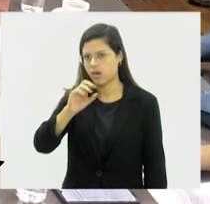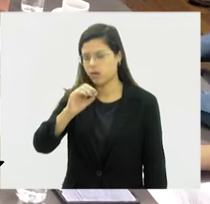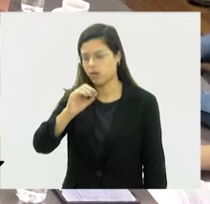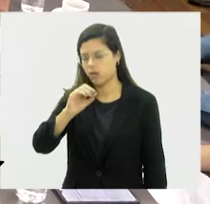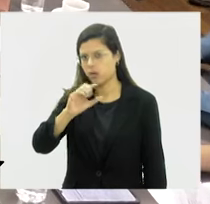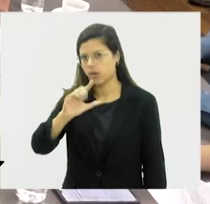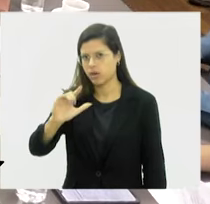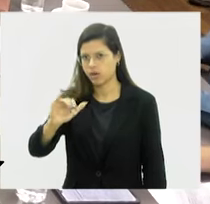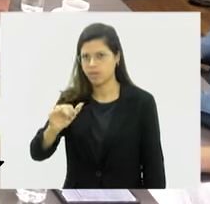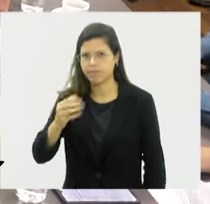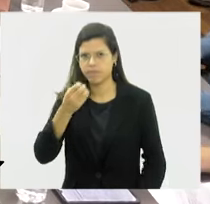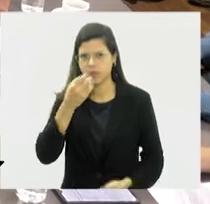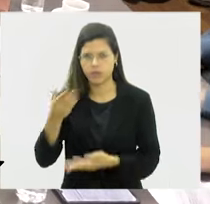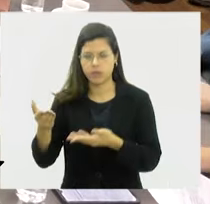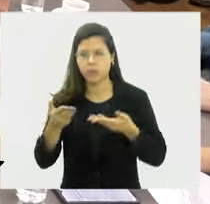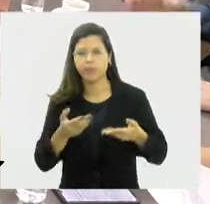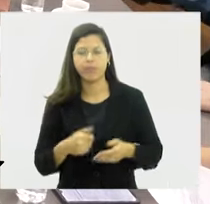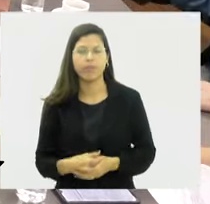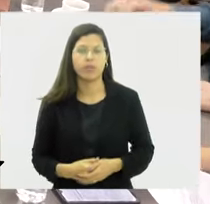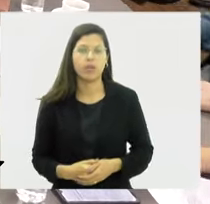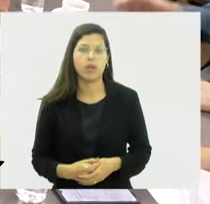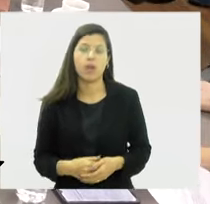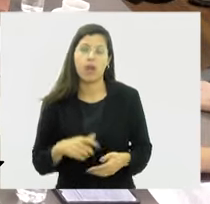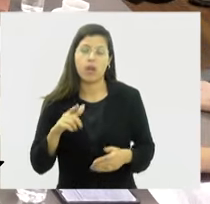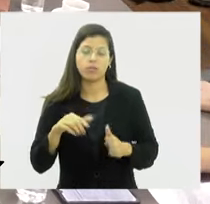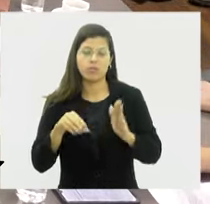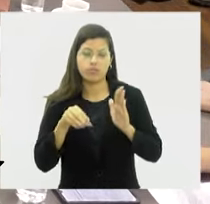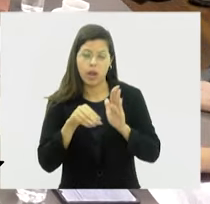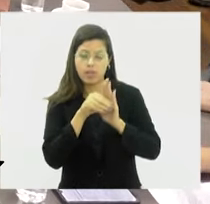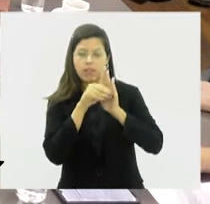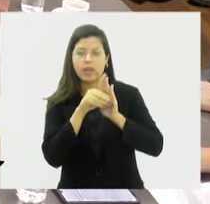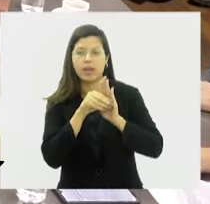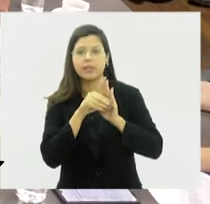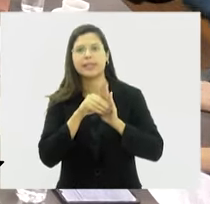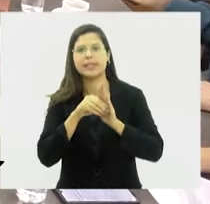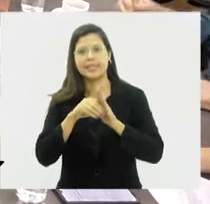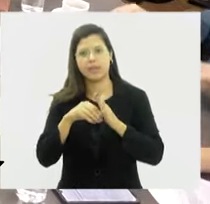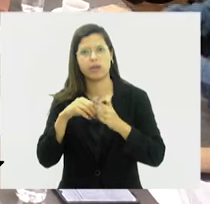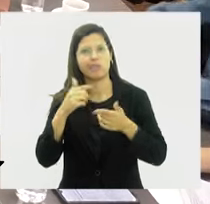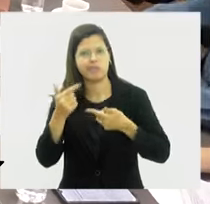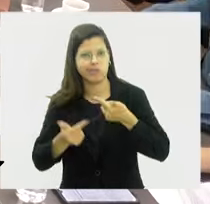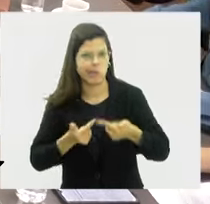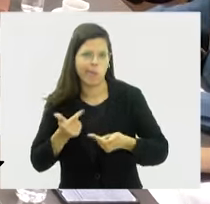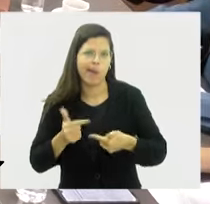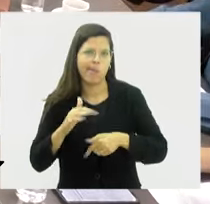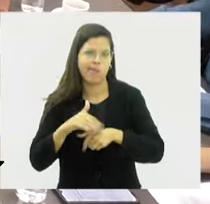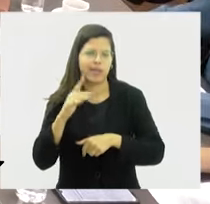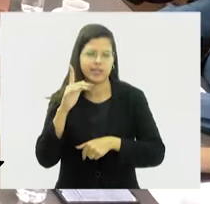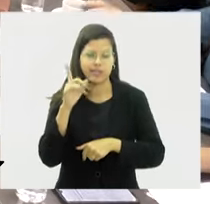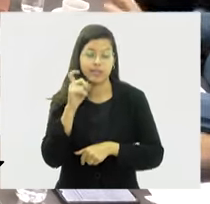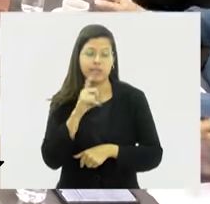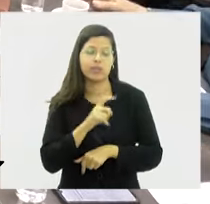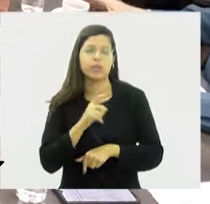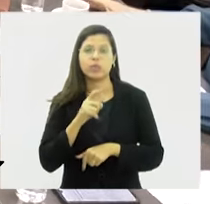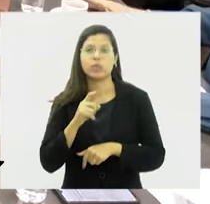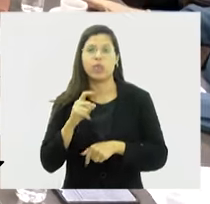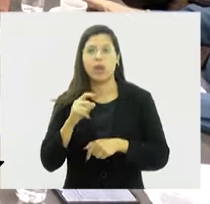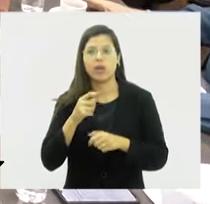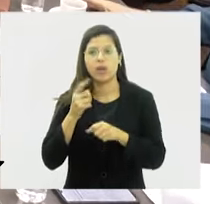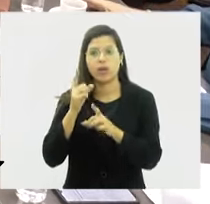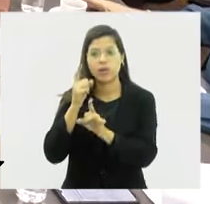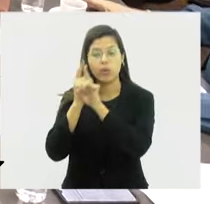É tentar buscar alguma emenda que permita... Aí é um trabalho mais árduo. É tentar buscar alguma emenda